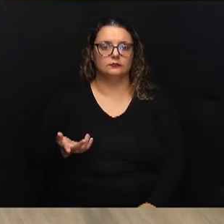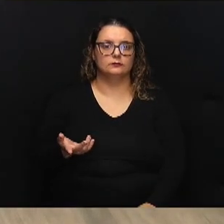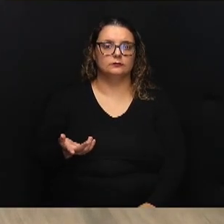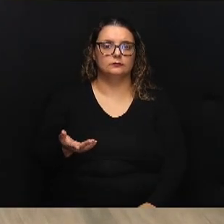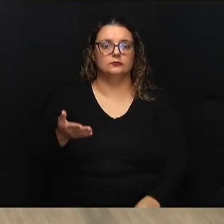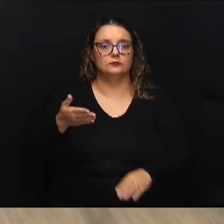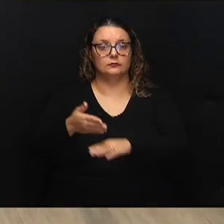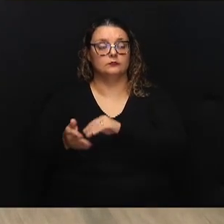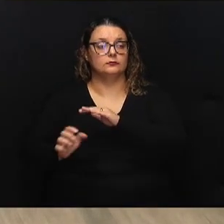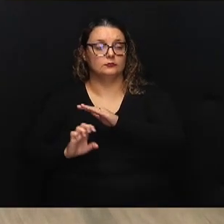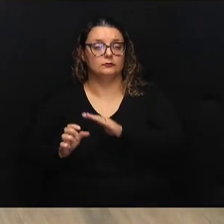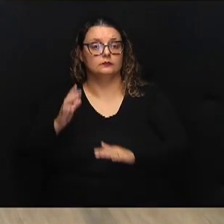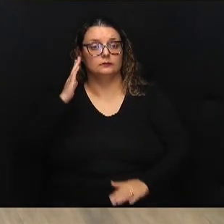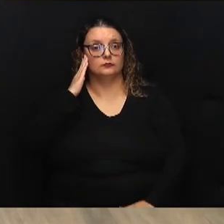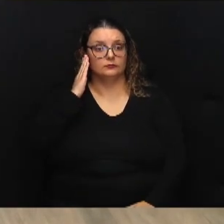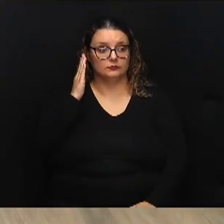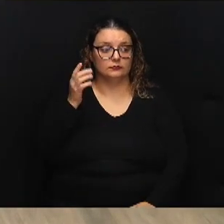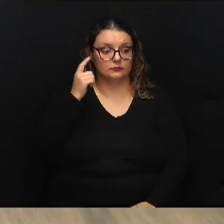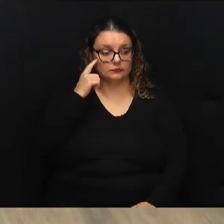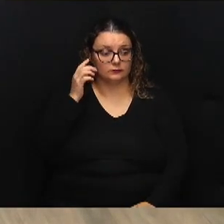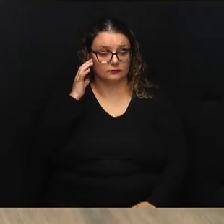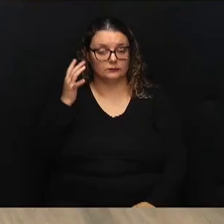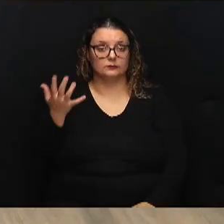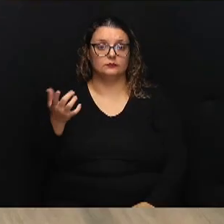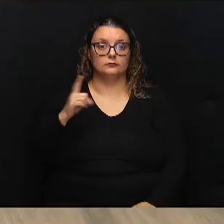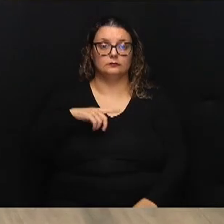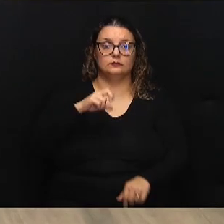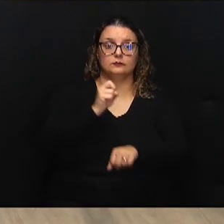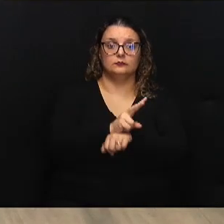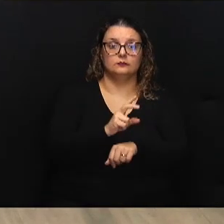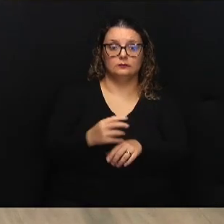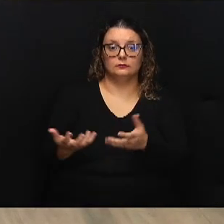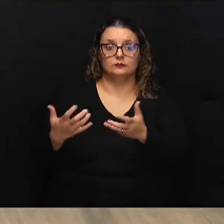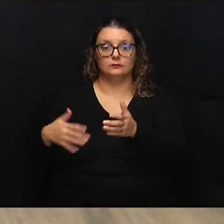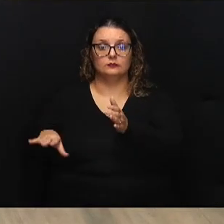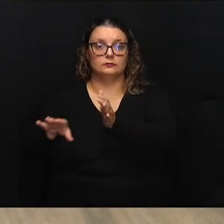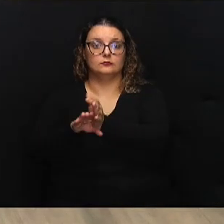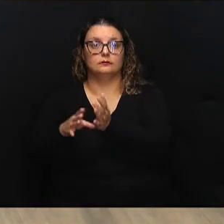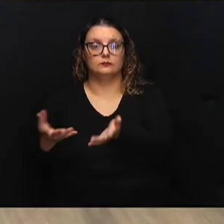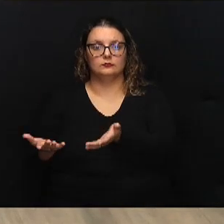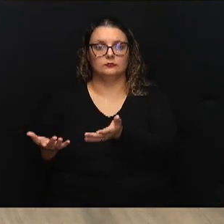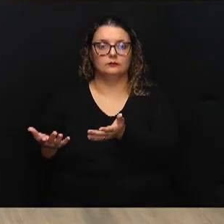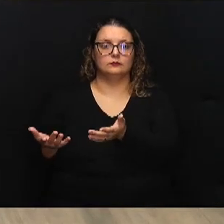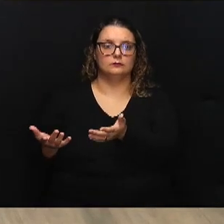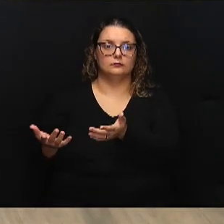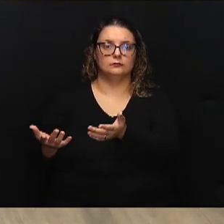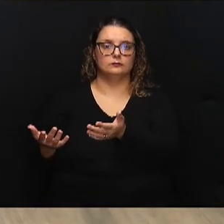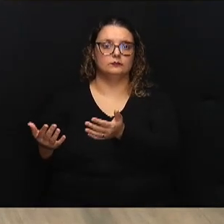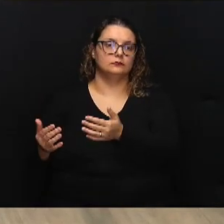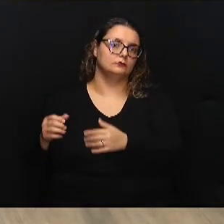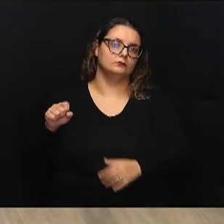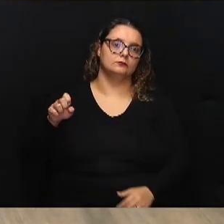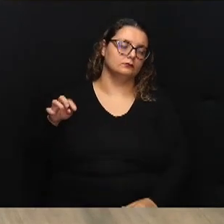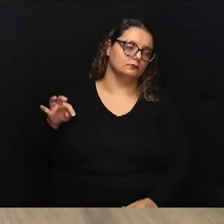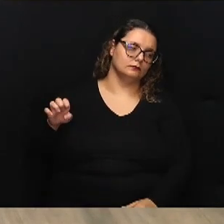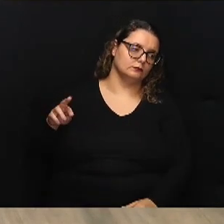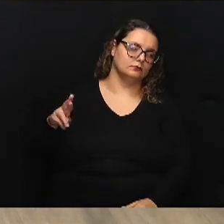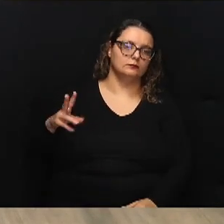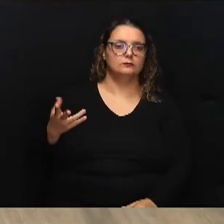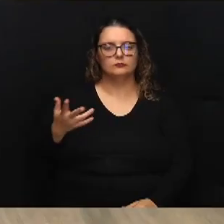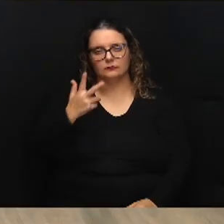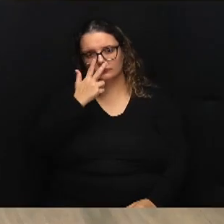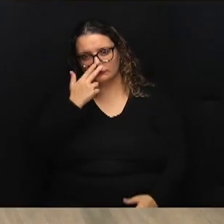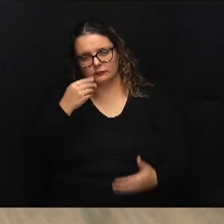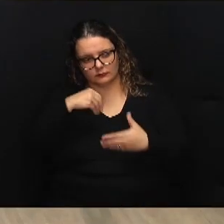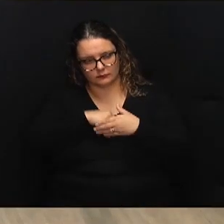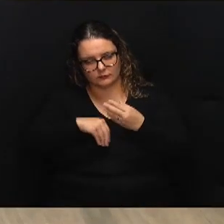em uma empresa, ele já pensa, bom, eu tenho essa vaga aqui, mas eu quero chegar em determinado setor, né? Isso parece que já